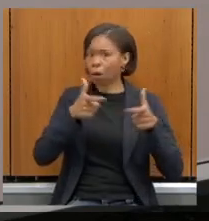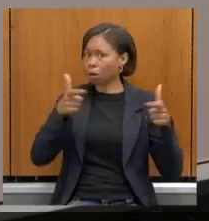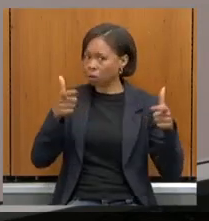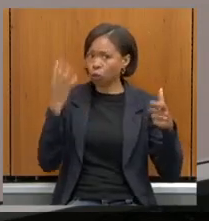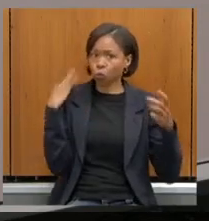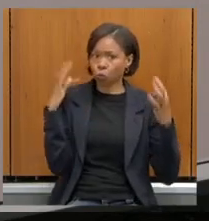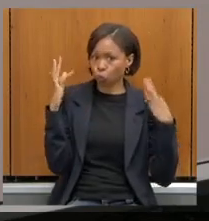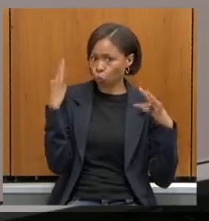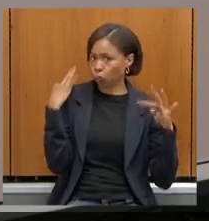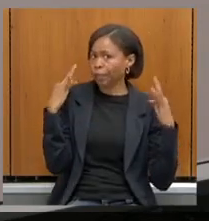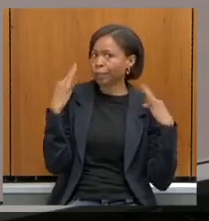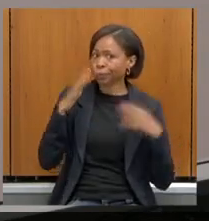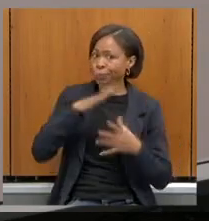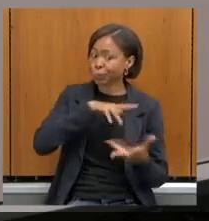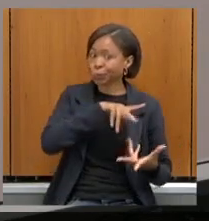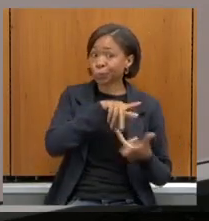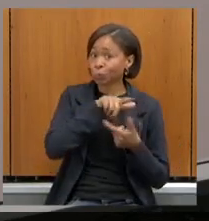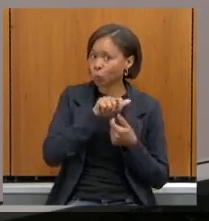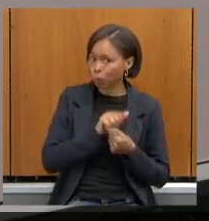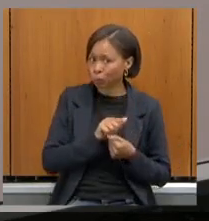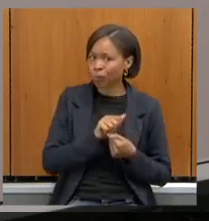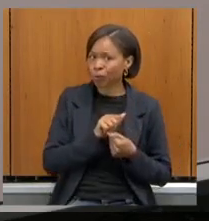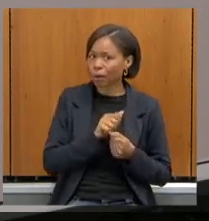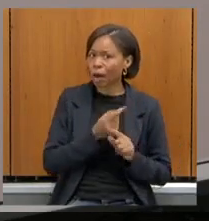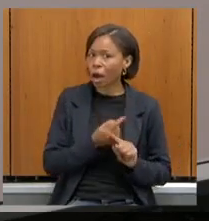2014 era